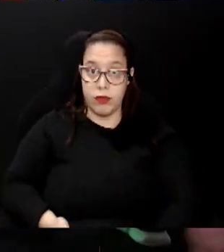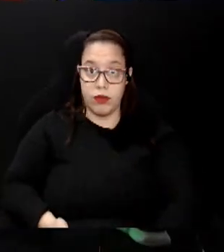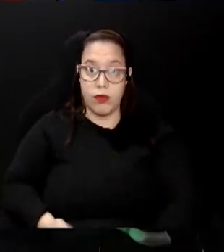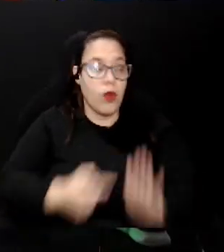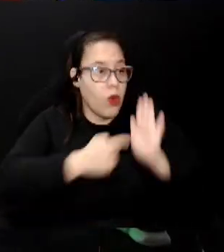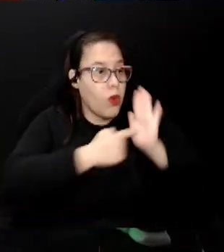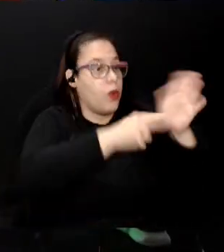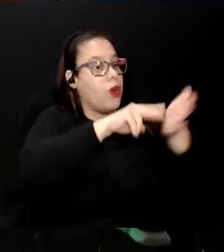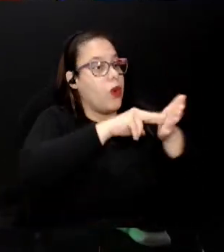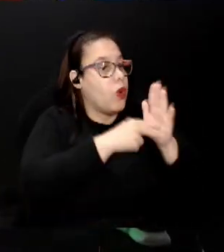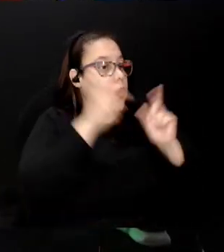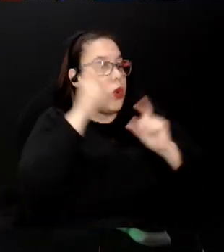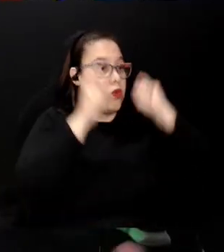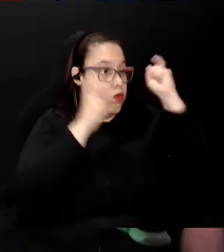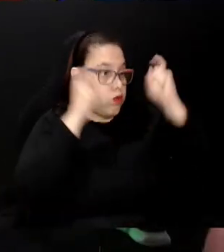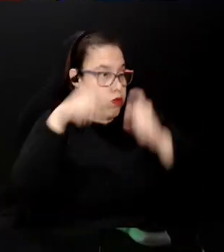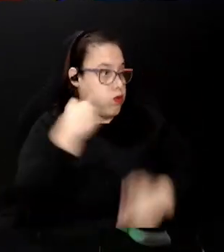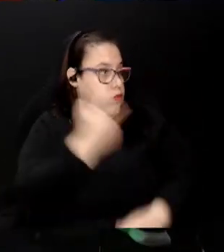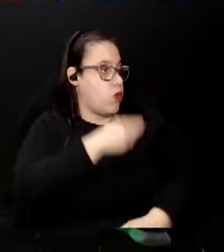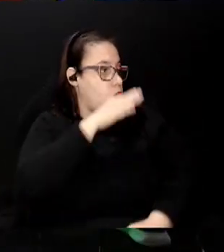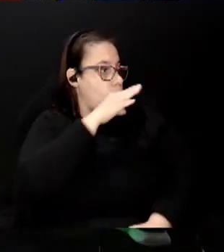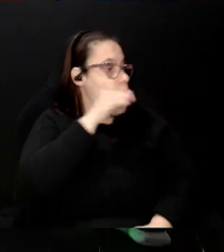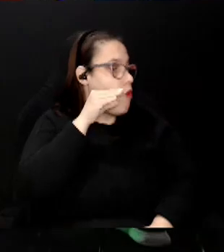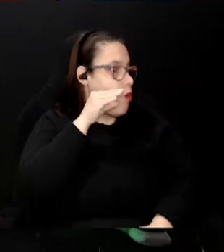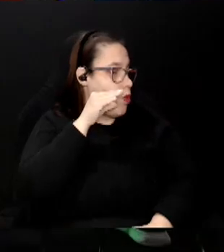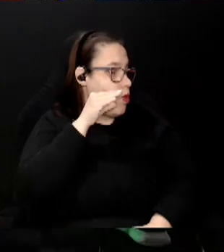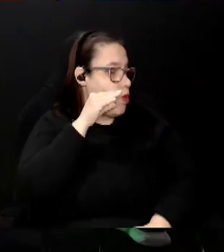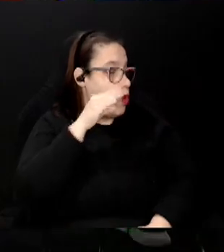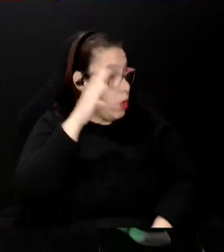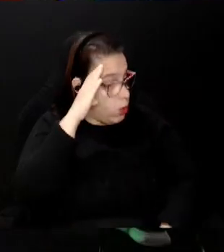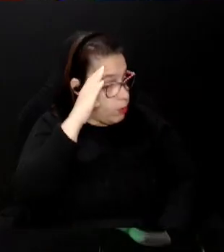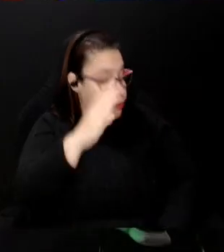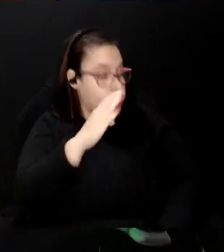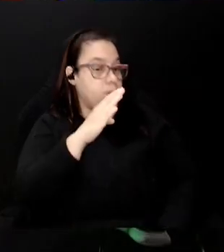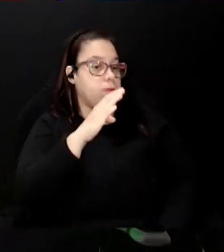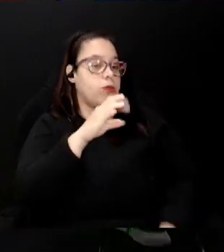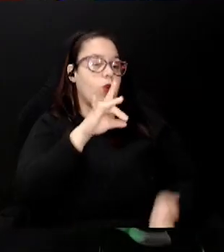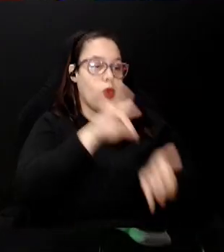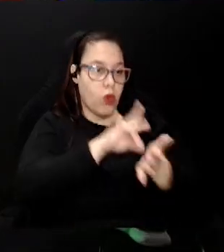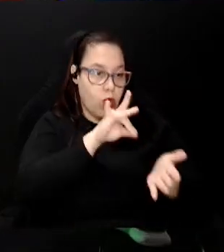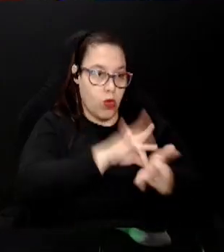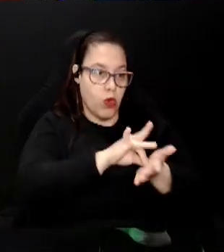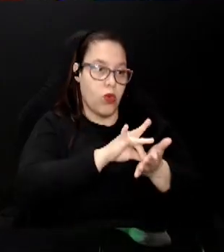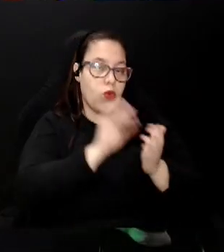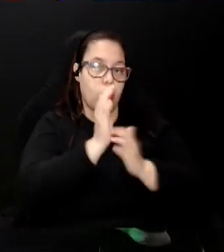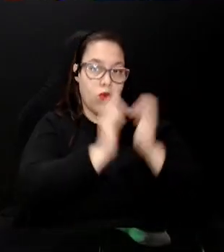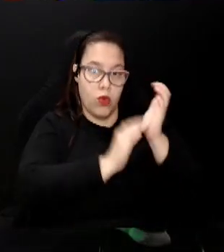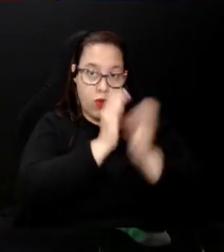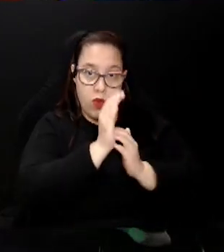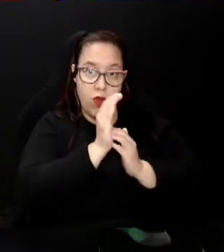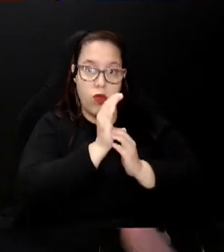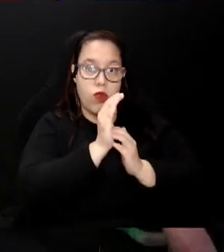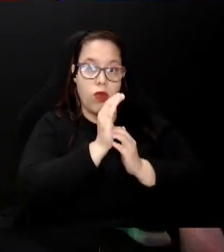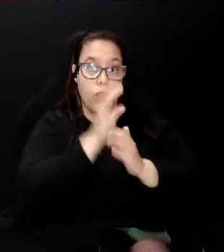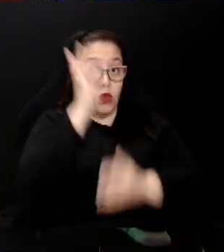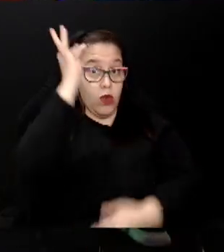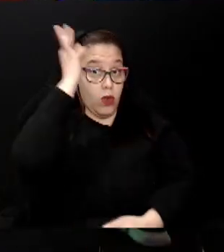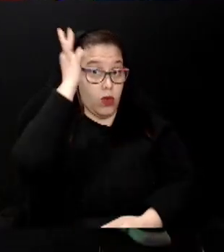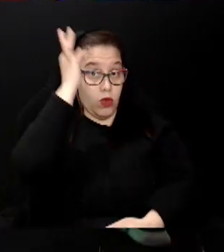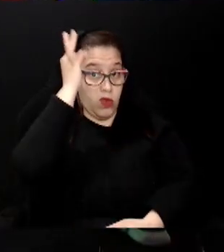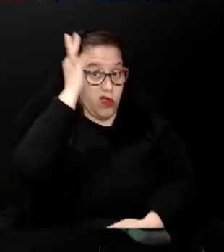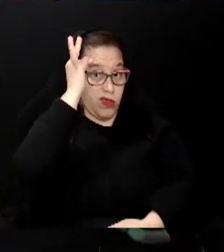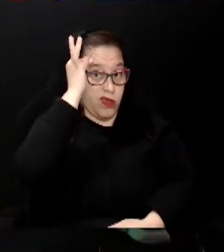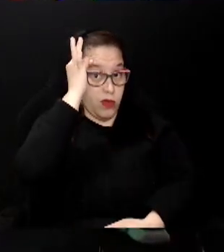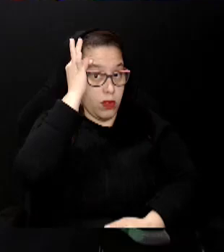preocupação dos nossos servidores, principalmente os efetivos, do nosso quadro de de técnico, né, dos servidores